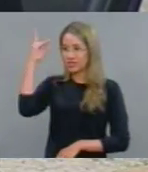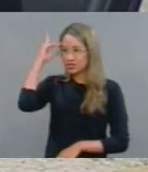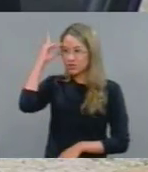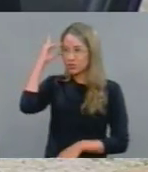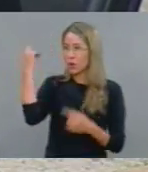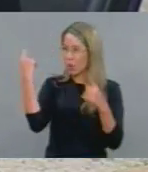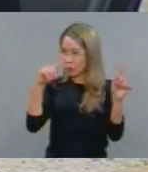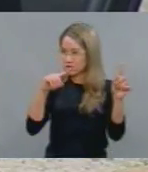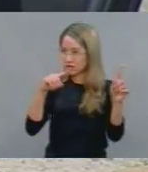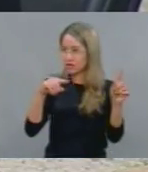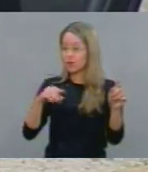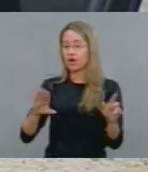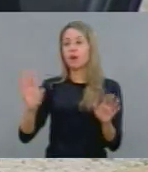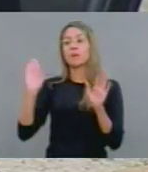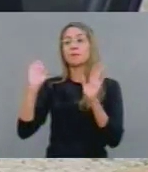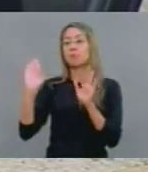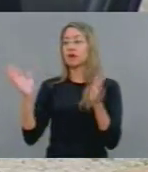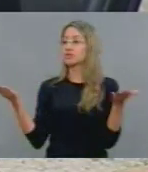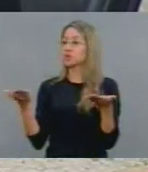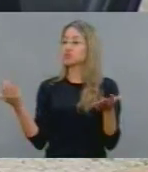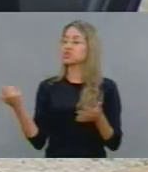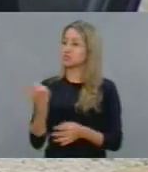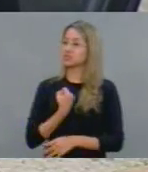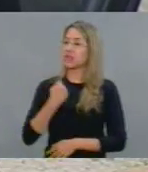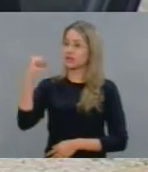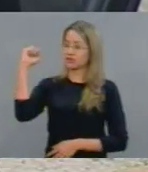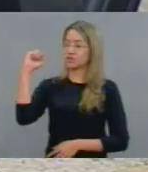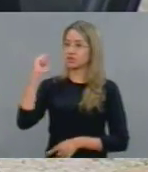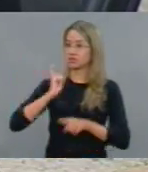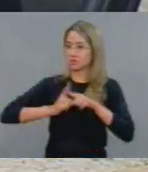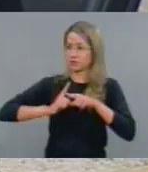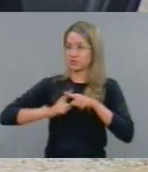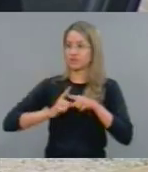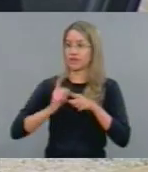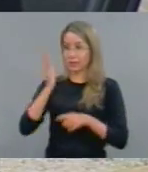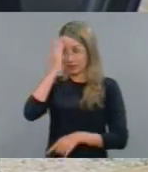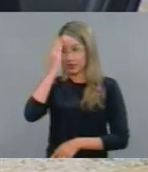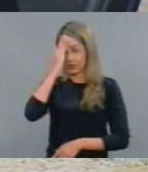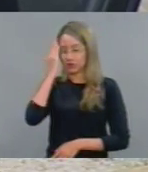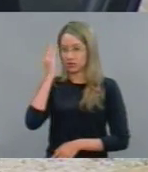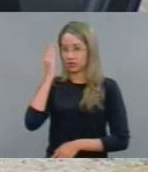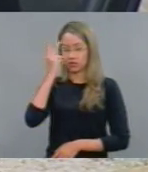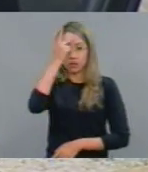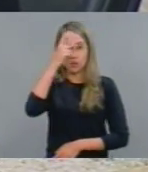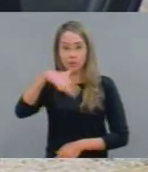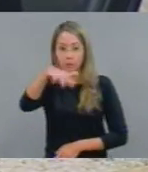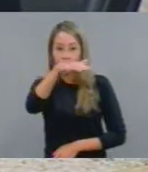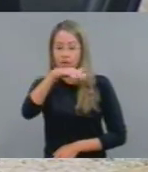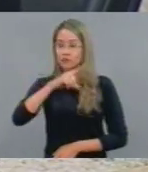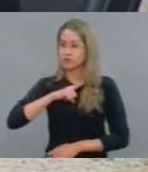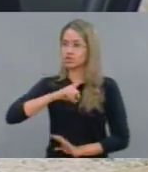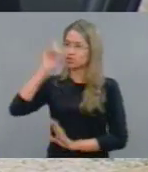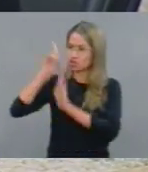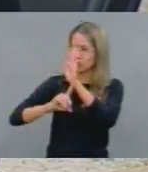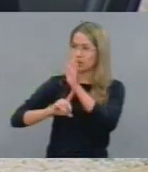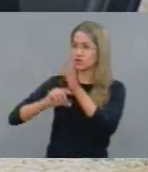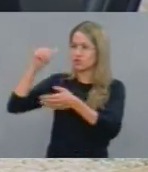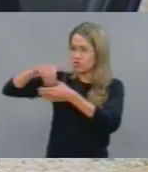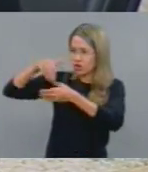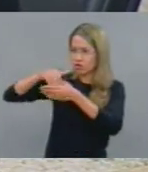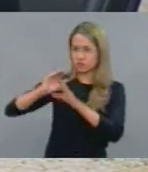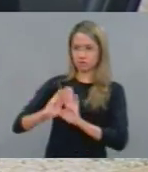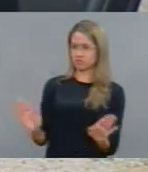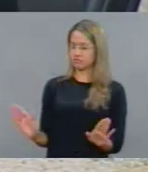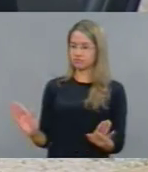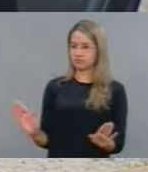tem destacado e hoje, particularmente, levando ao conhecimento daqueles que nos acompanham nesse